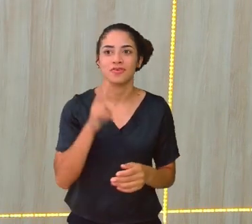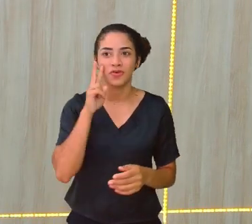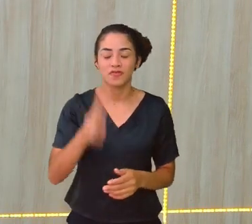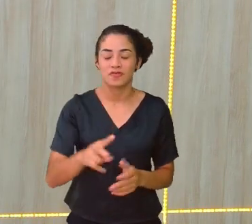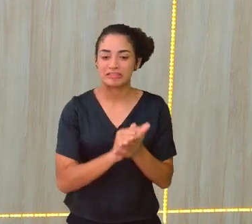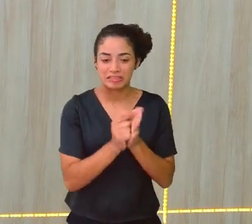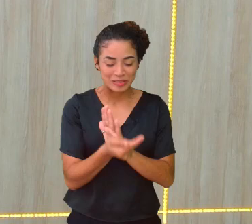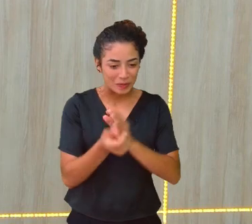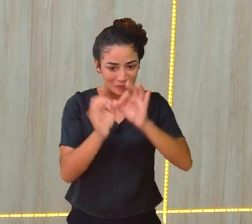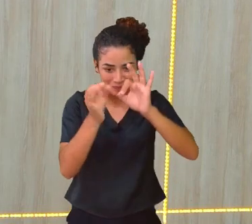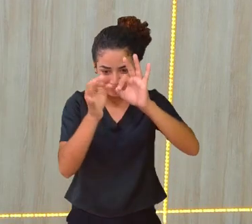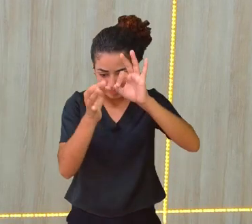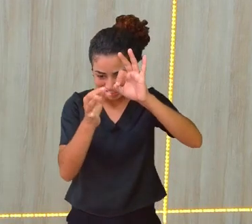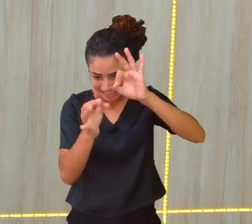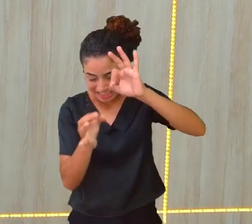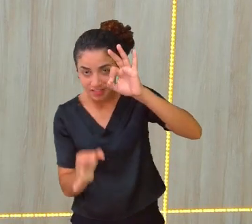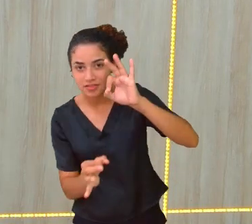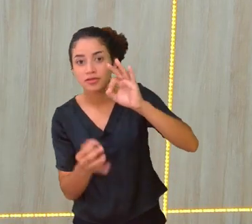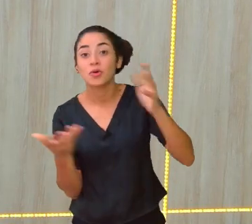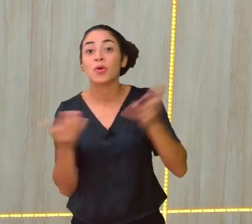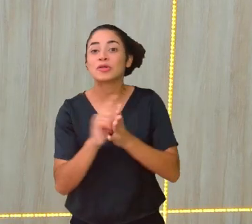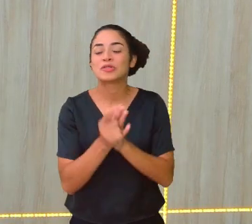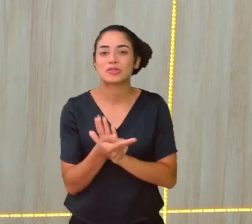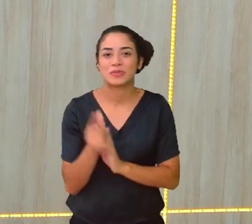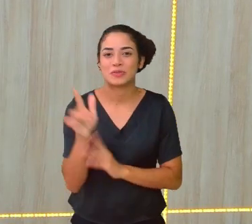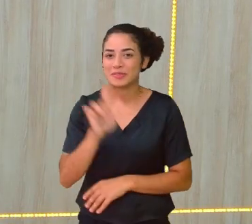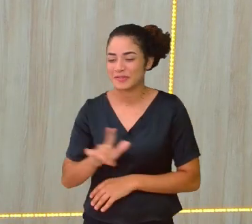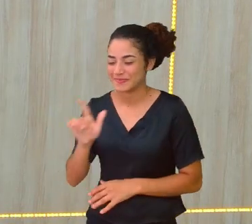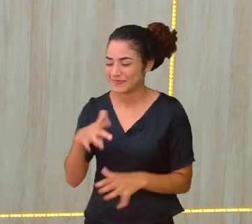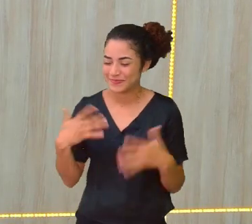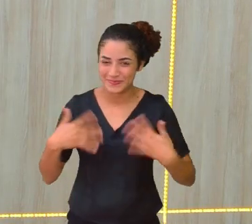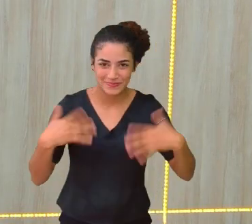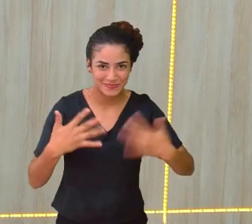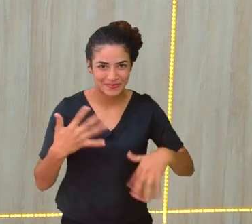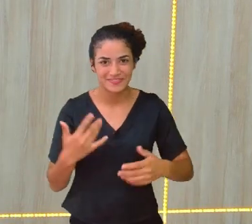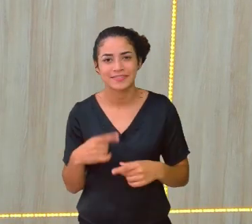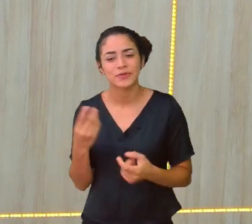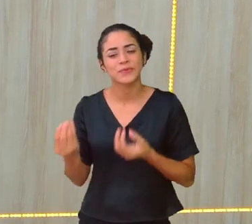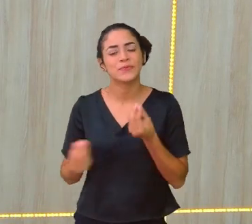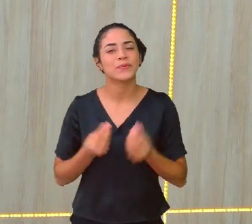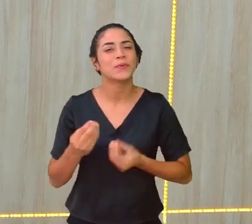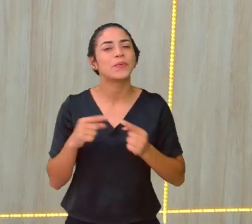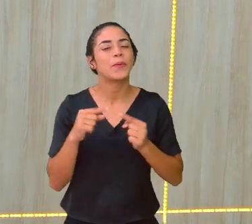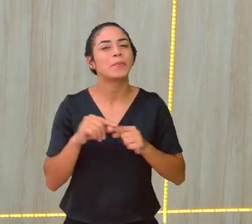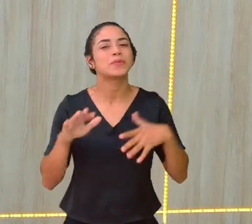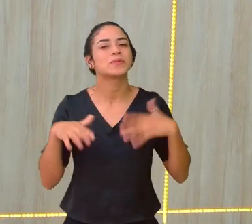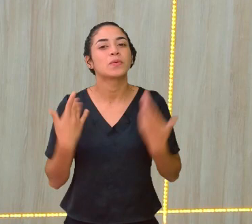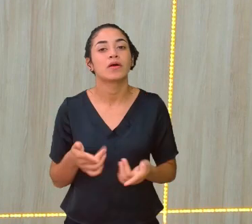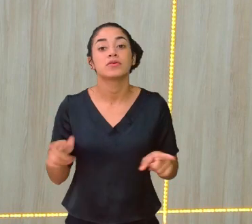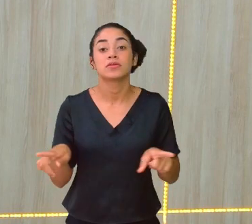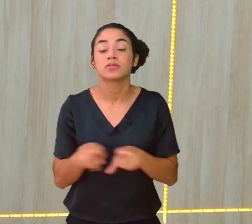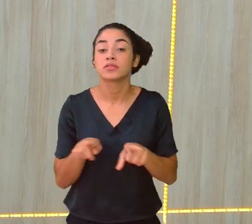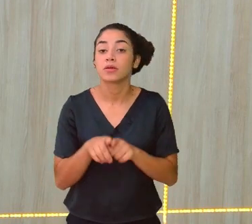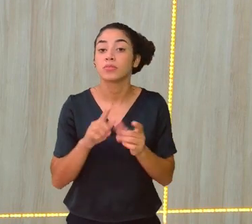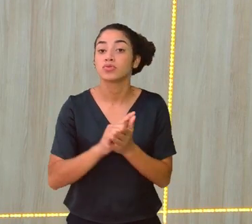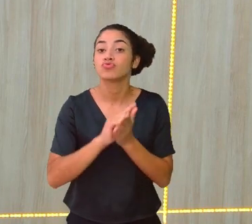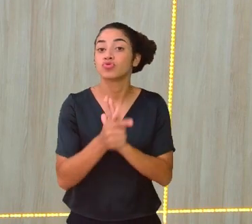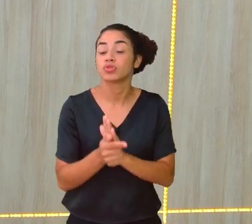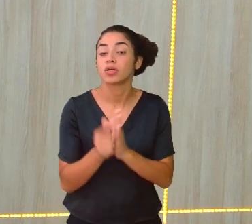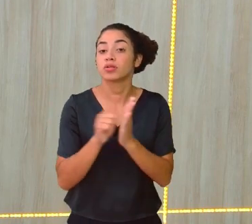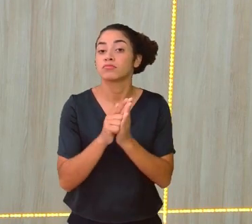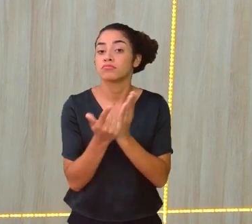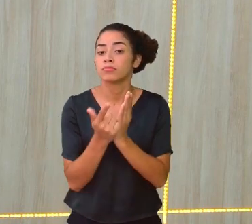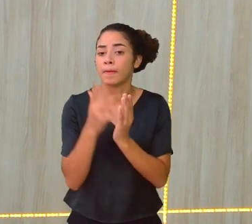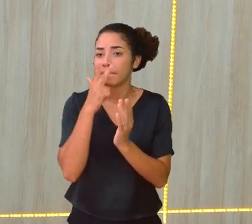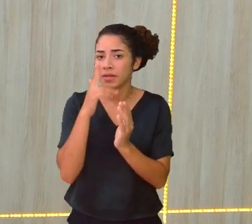muita coisa, né? Muito. E os gêneros literários? Ah, chegamos. Que a gente pode pensar nos gêneros literários e os jornalísticos como